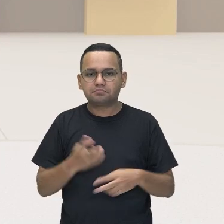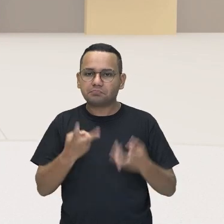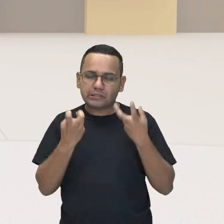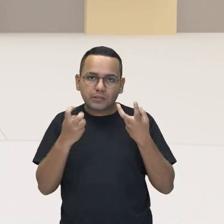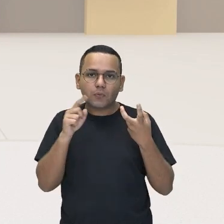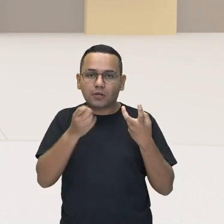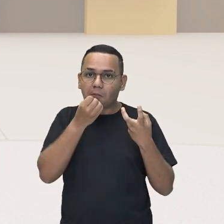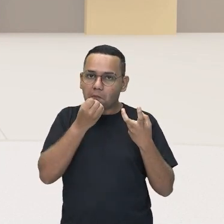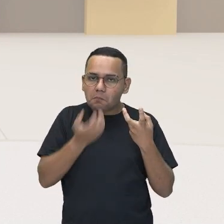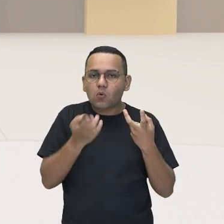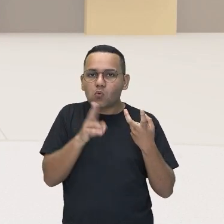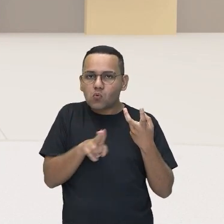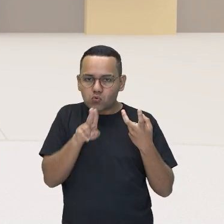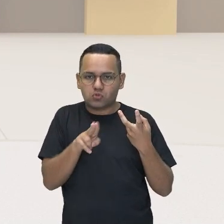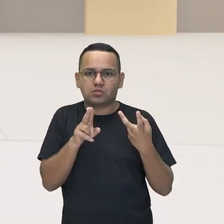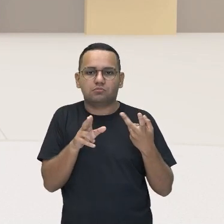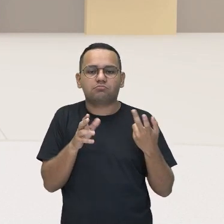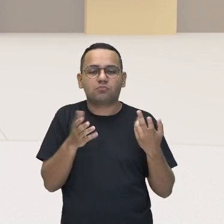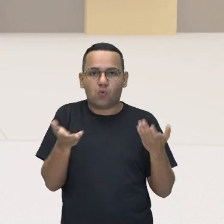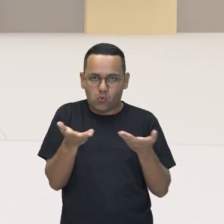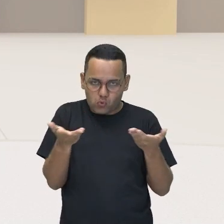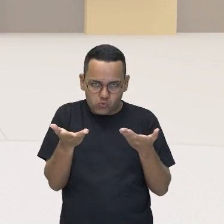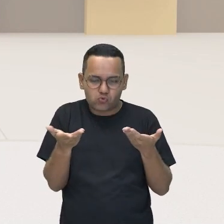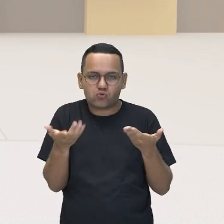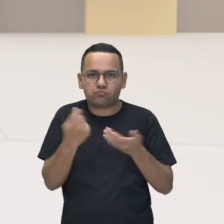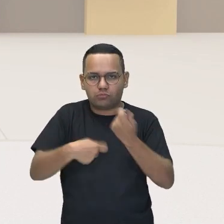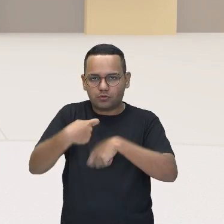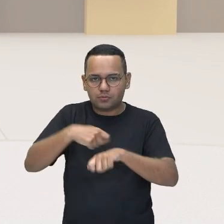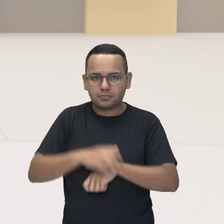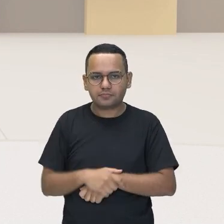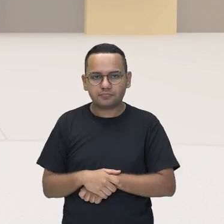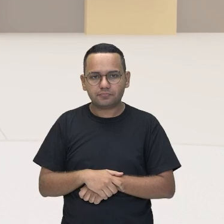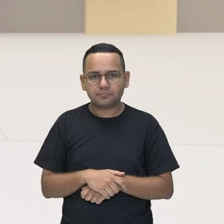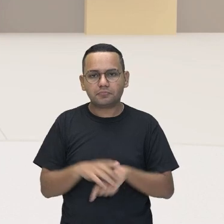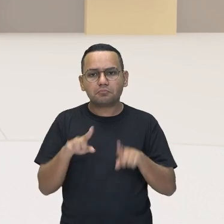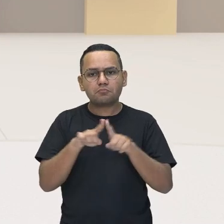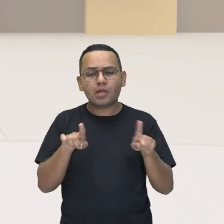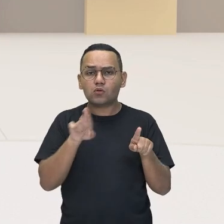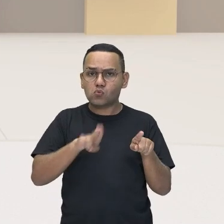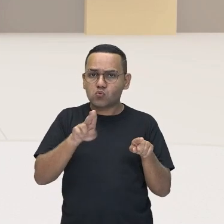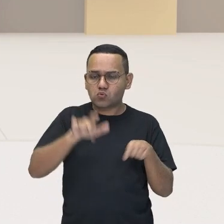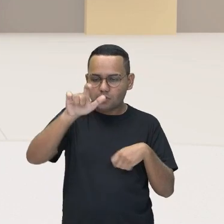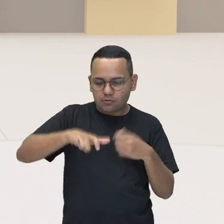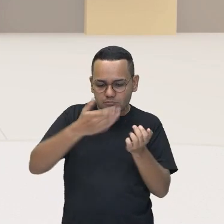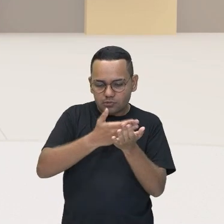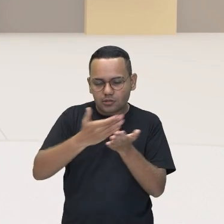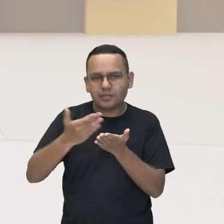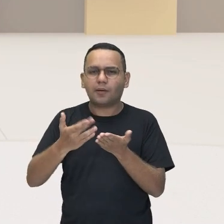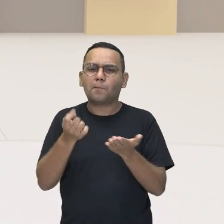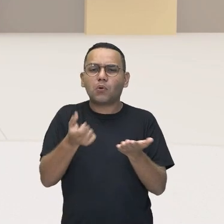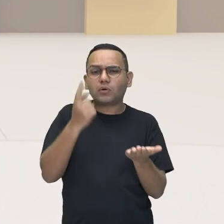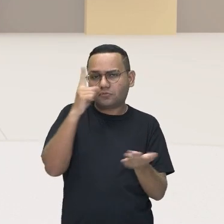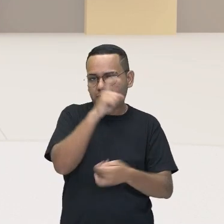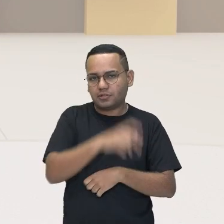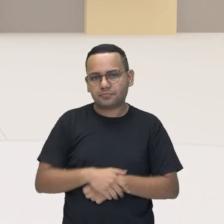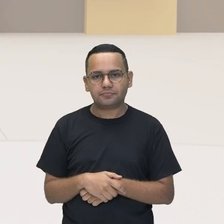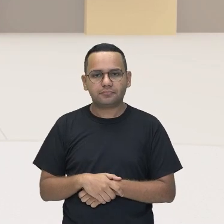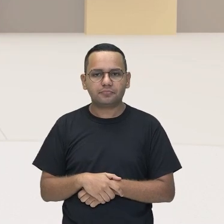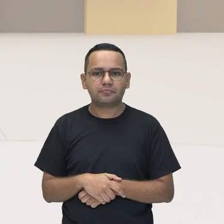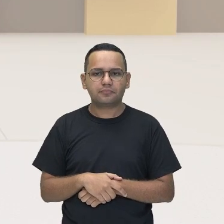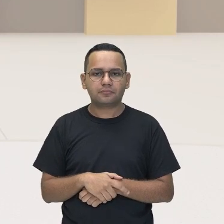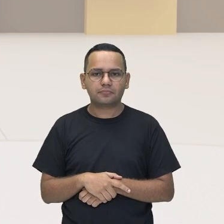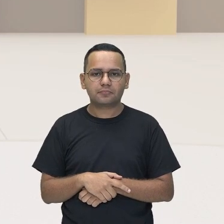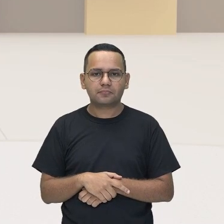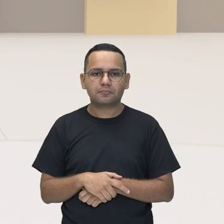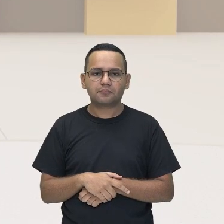né? Para você conseguir um cartão de crédito, né? Você não tem grandes dificuldades hoje em dia. Vamos dar sequência. Apesar disso, o que nem